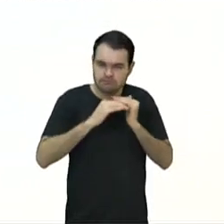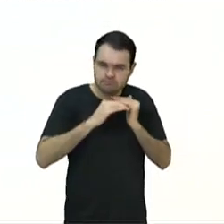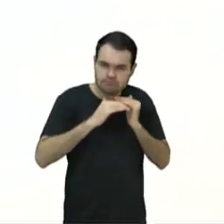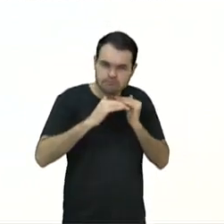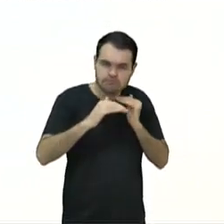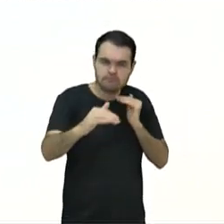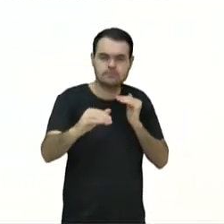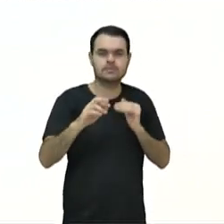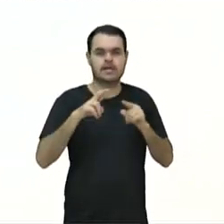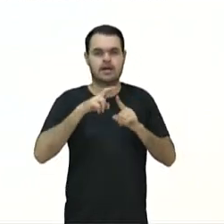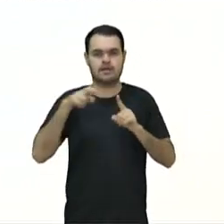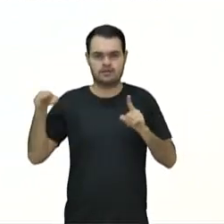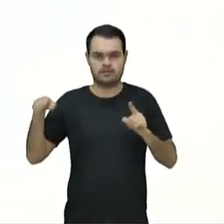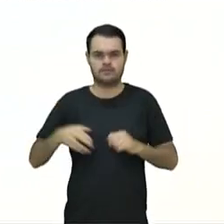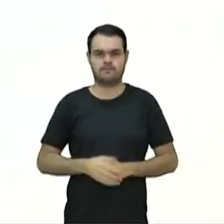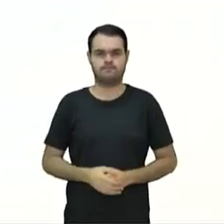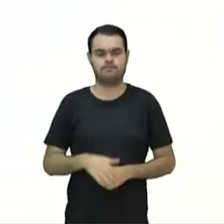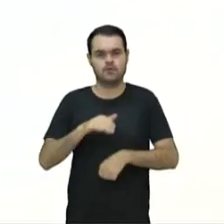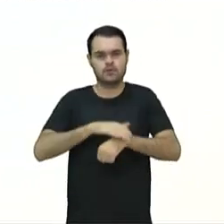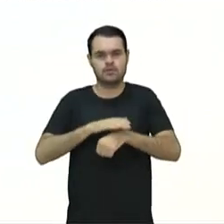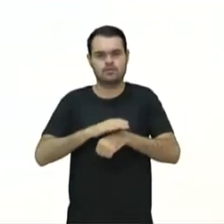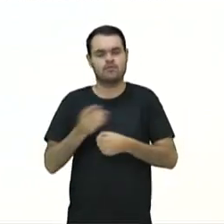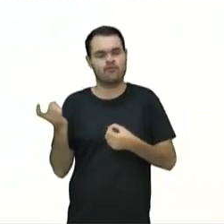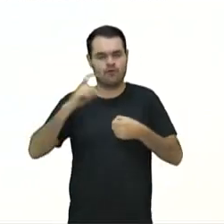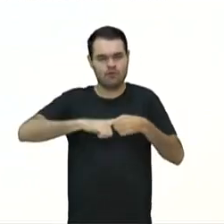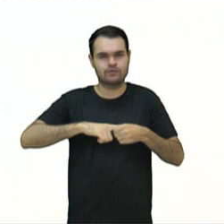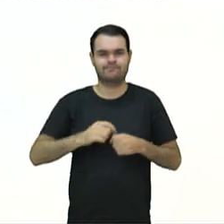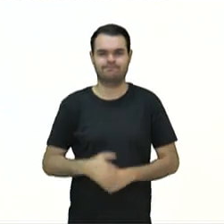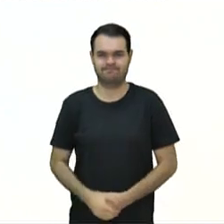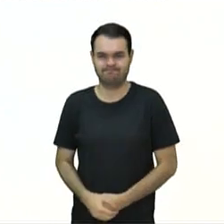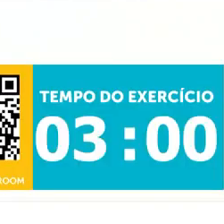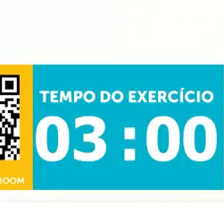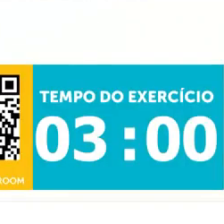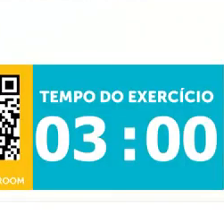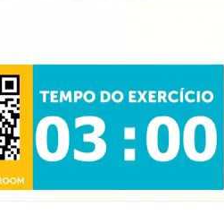a resistência. Damos um tempinho e já voltamos.